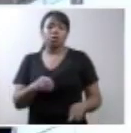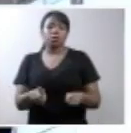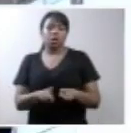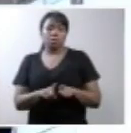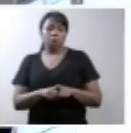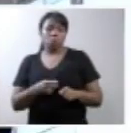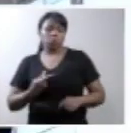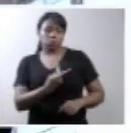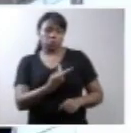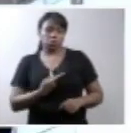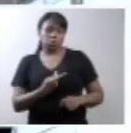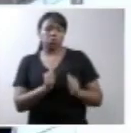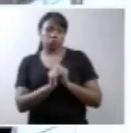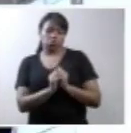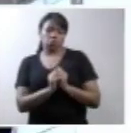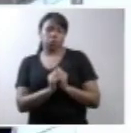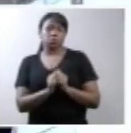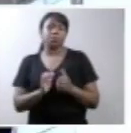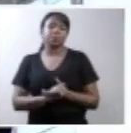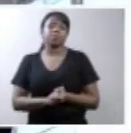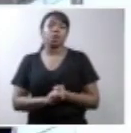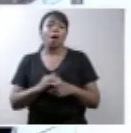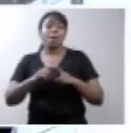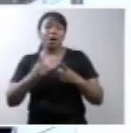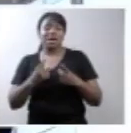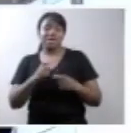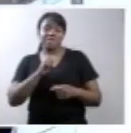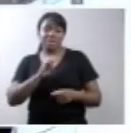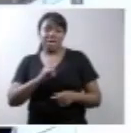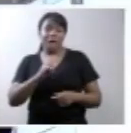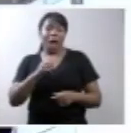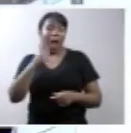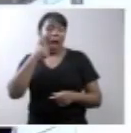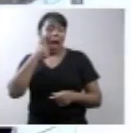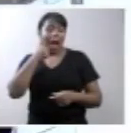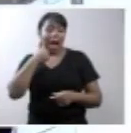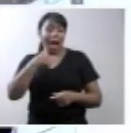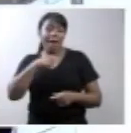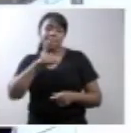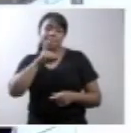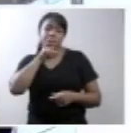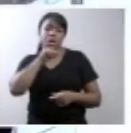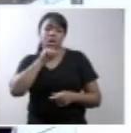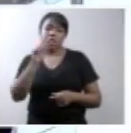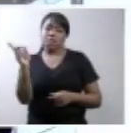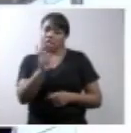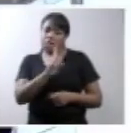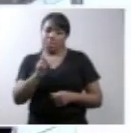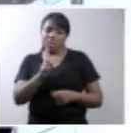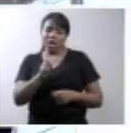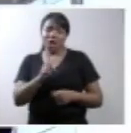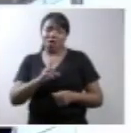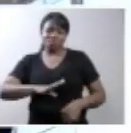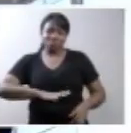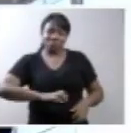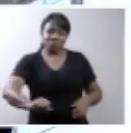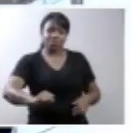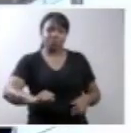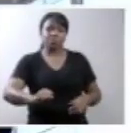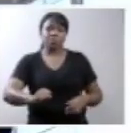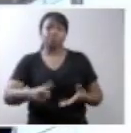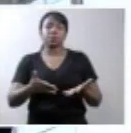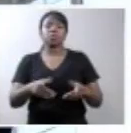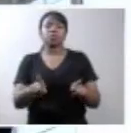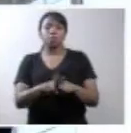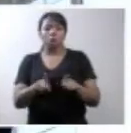a dignidade do filho que que ama e se ela não induzir o aborto jamais terá